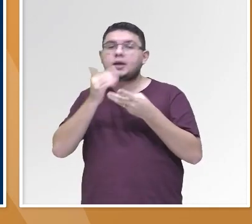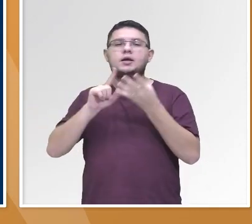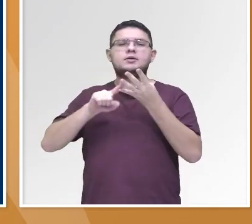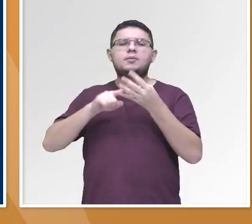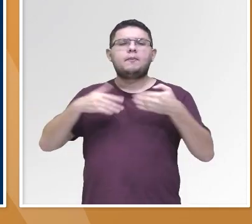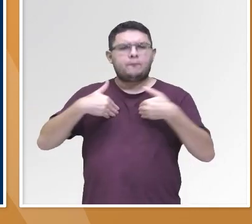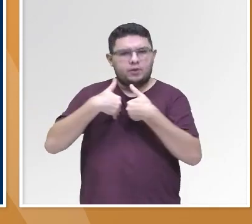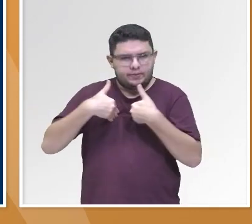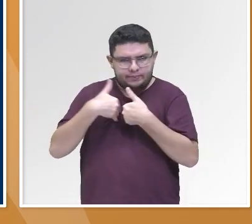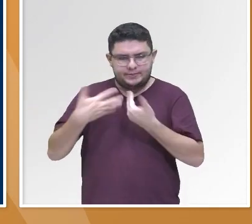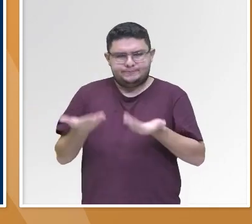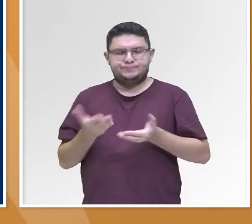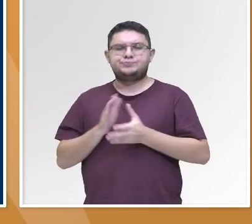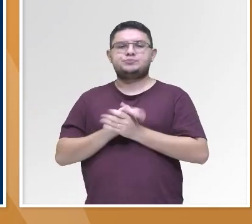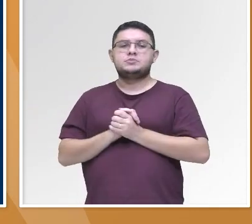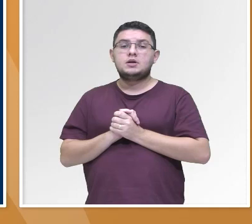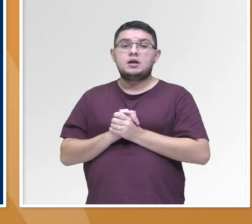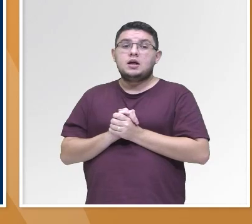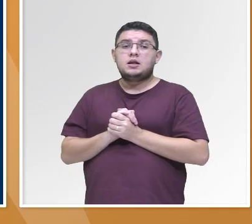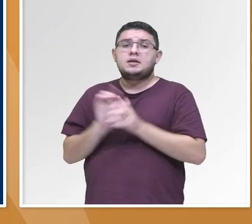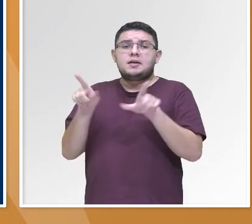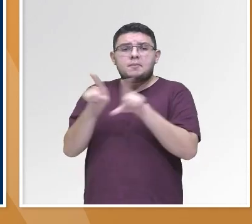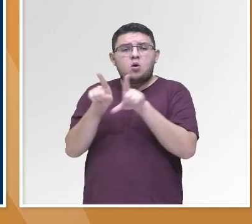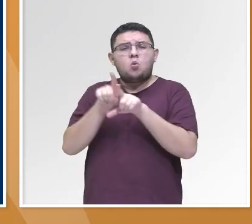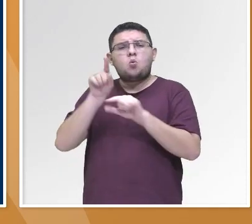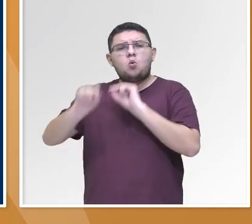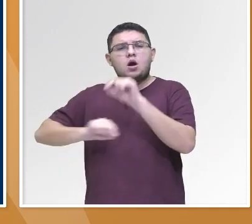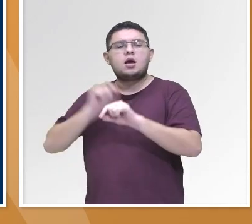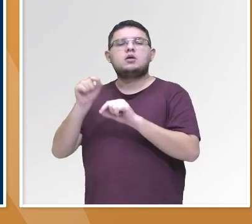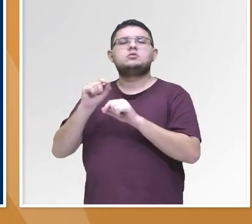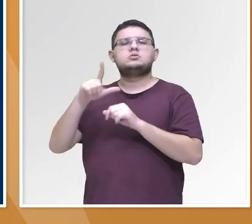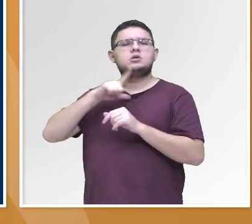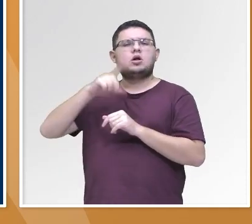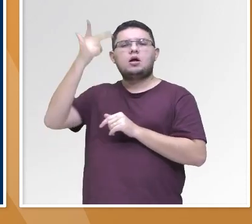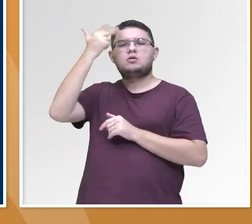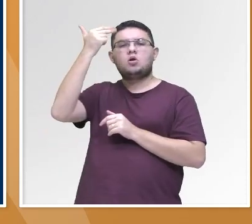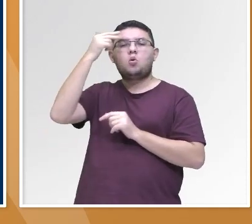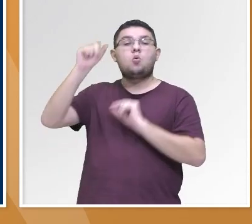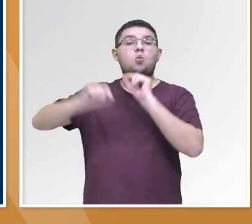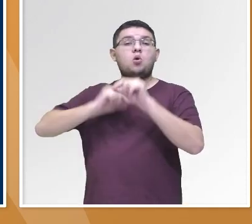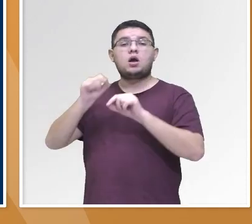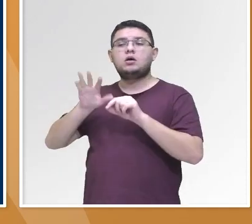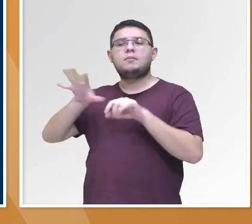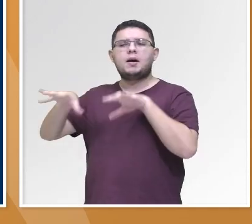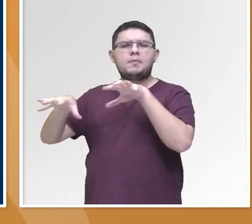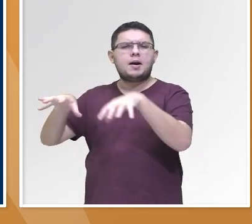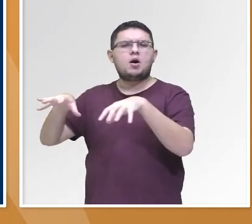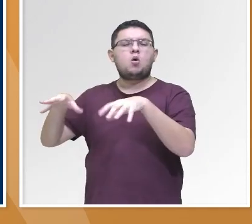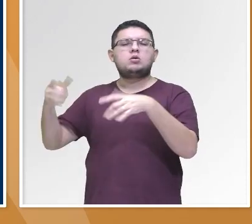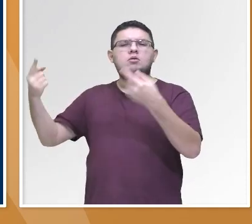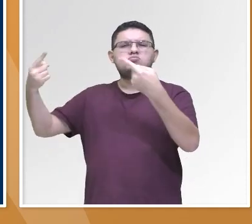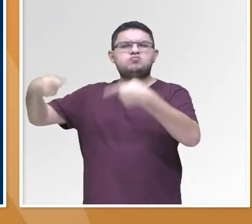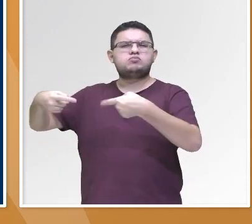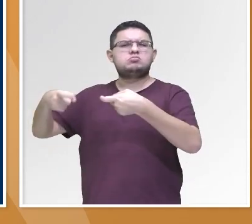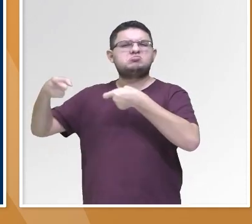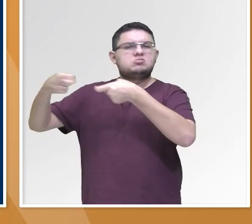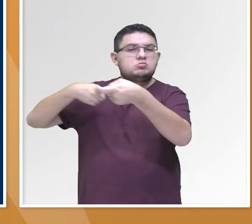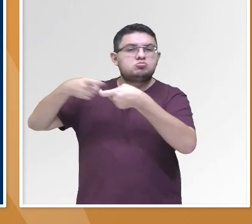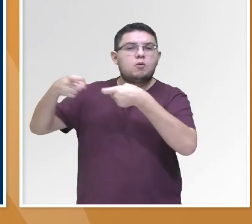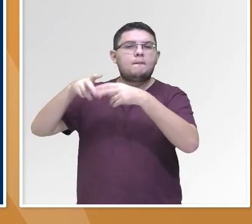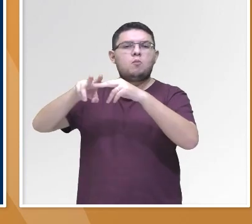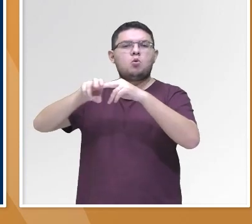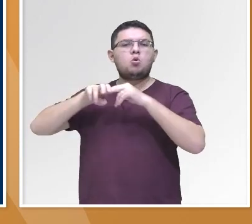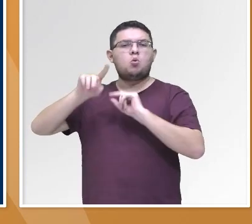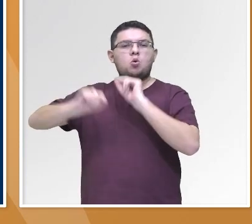muito comum uma tribo vizinha da outra estarem em constante conflitos. Por conta de quê? De posse da terra, por posse